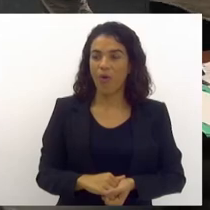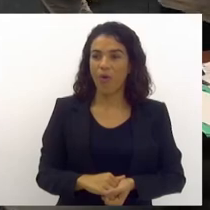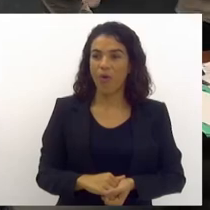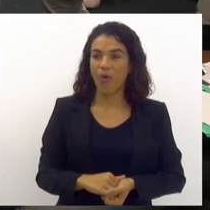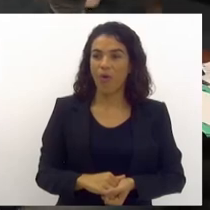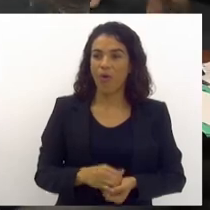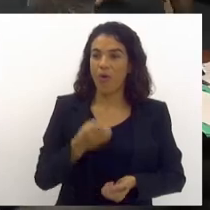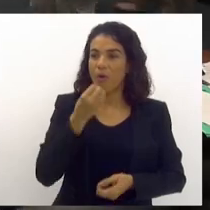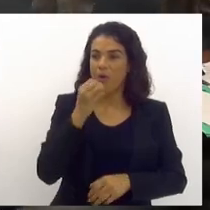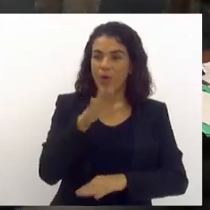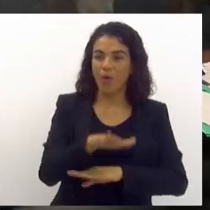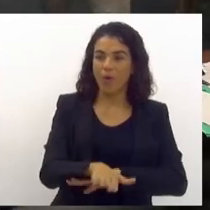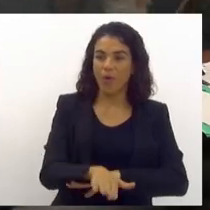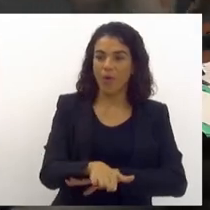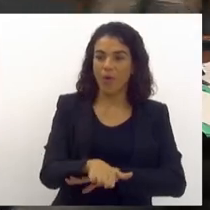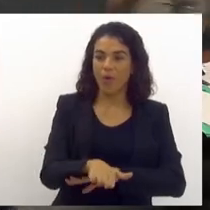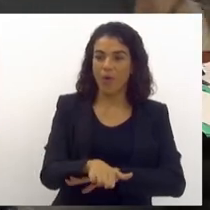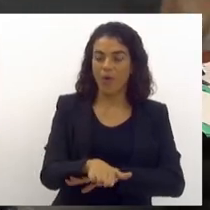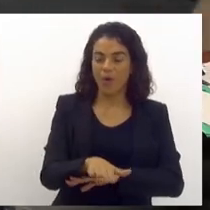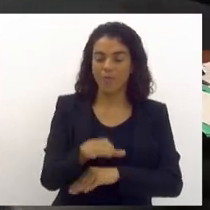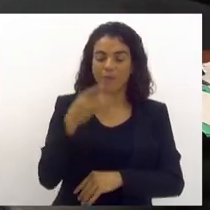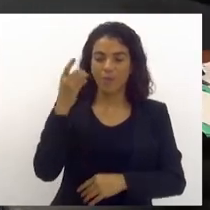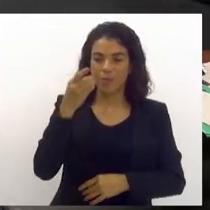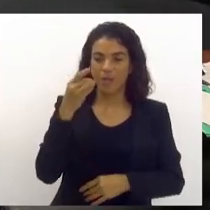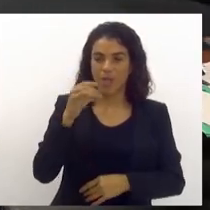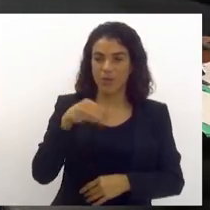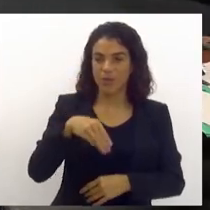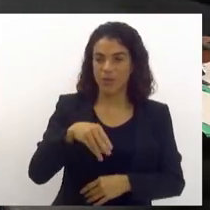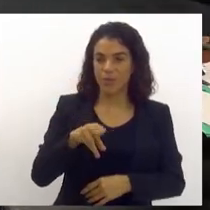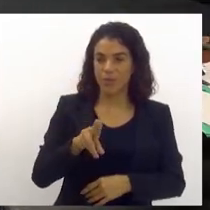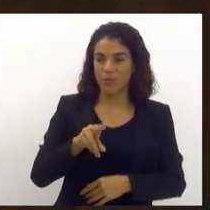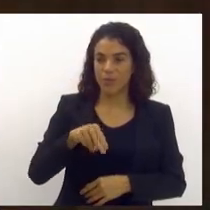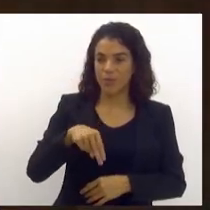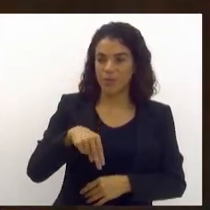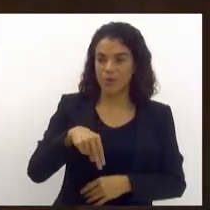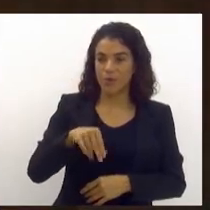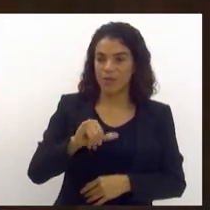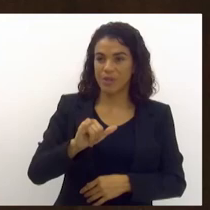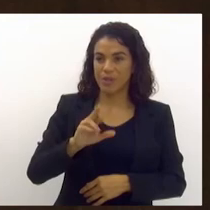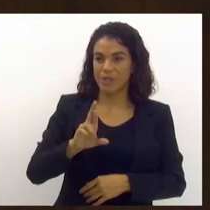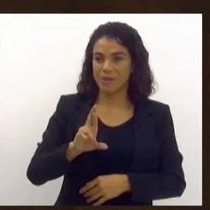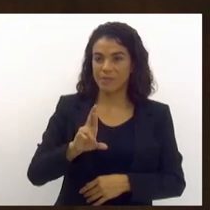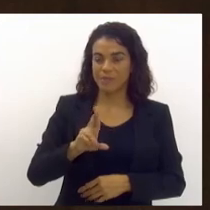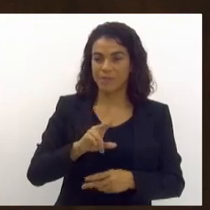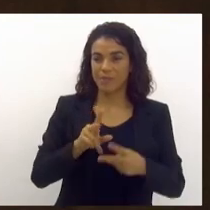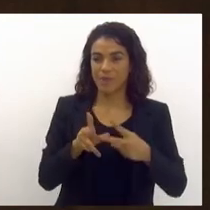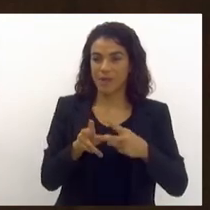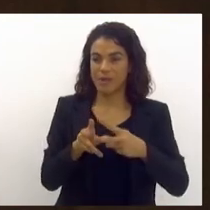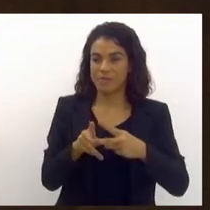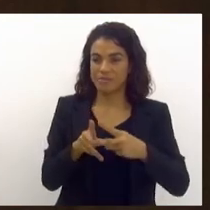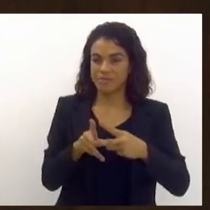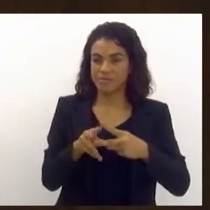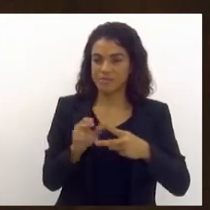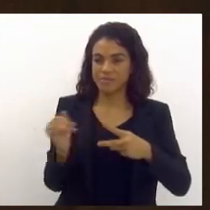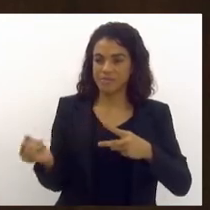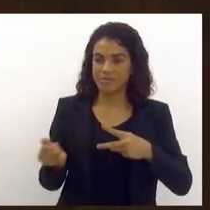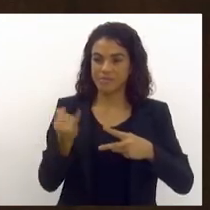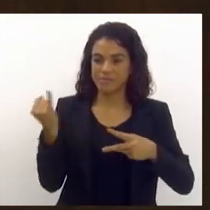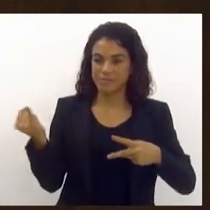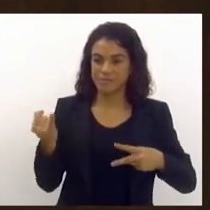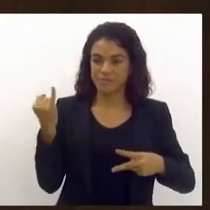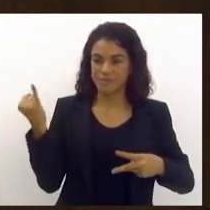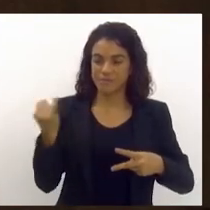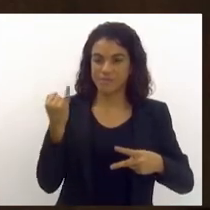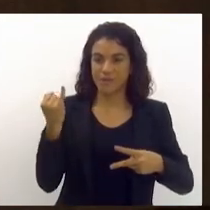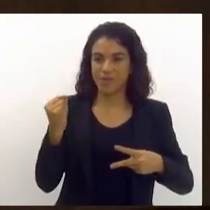Boa tarde, presidente. Deputado Boa Munir. Tarde, demais deputados e deputadas. Duas questões muito importantes, presidente.